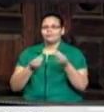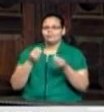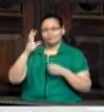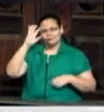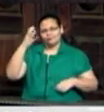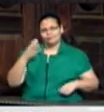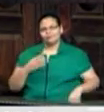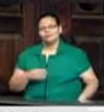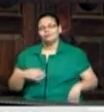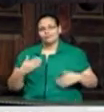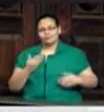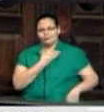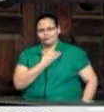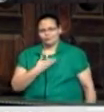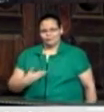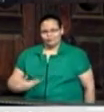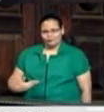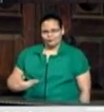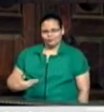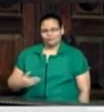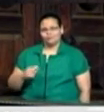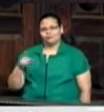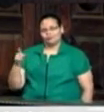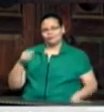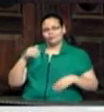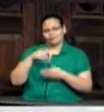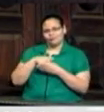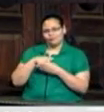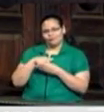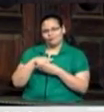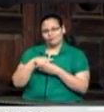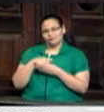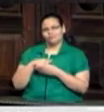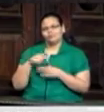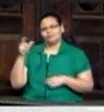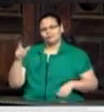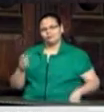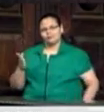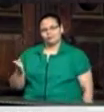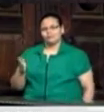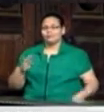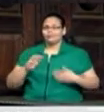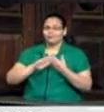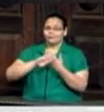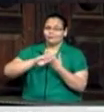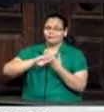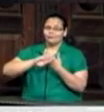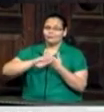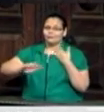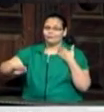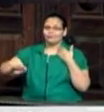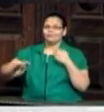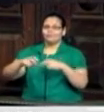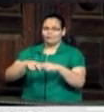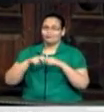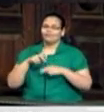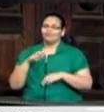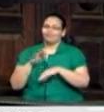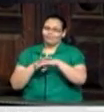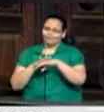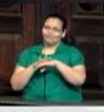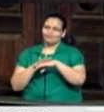O governador eleito está afastado por motivo